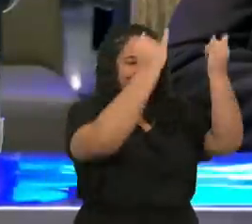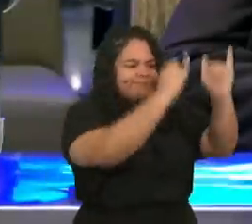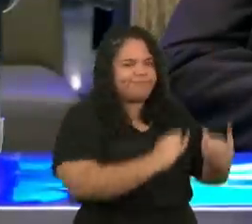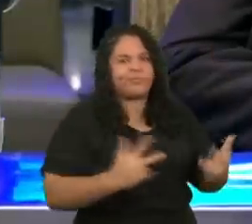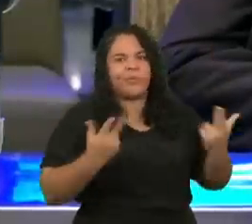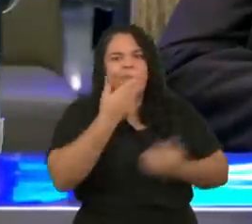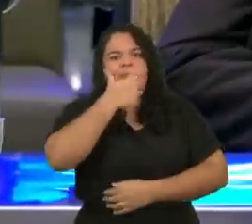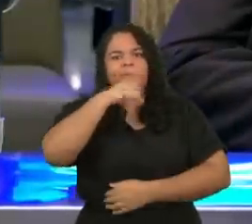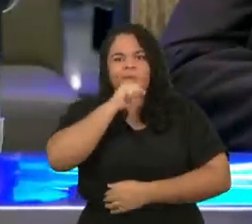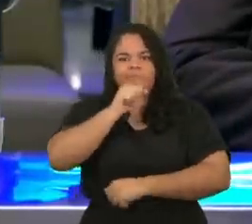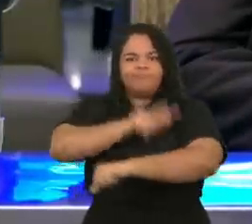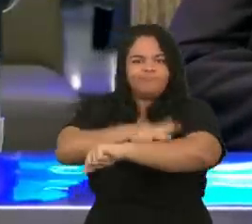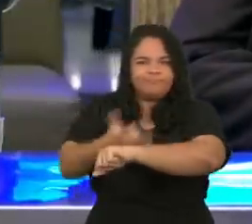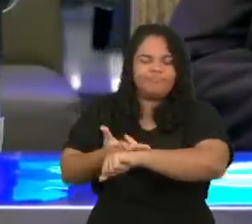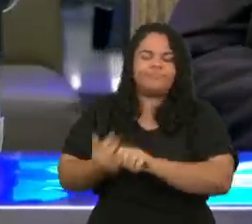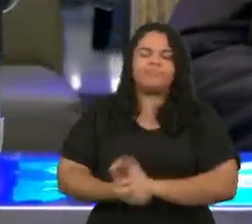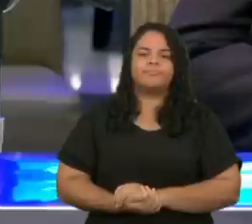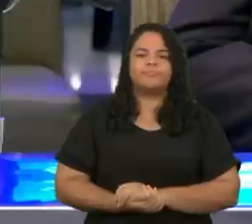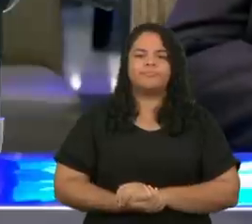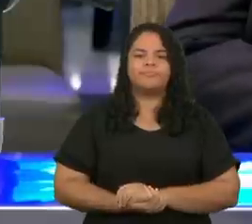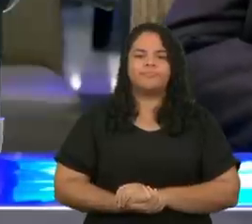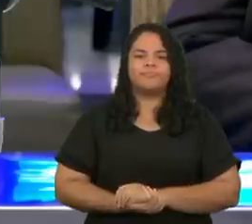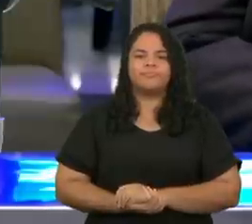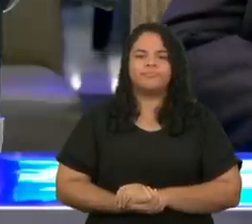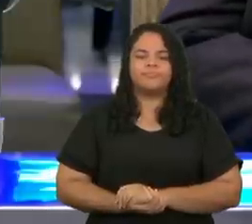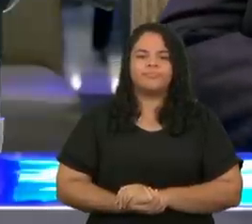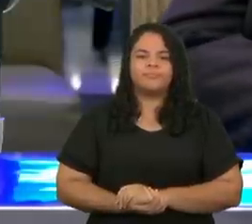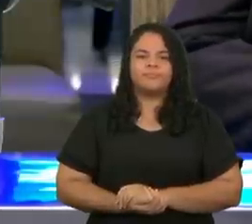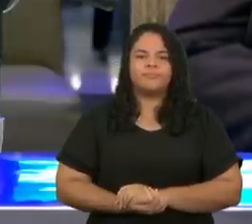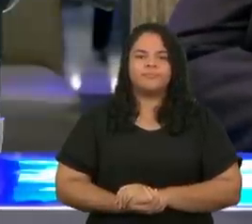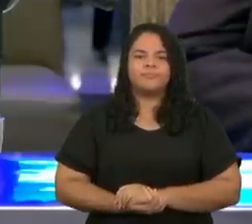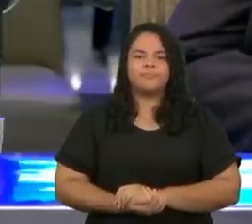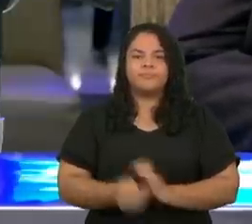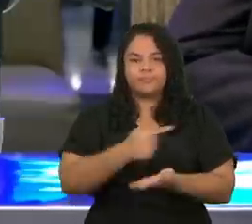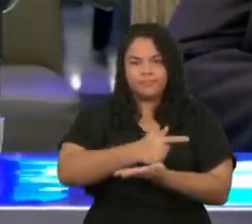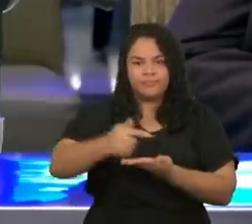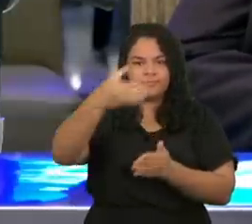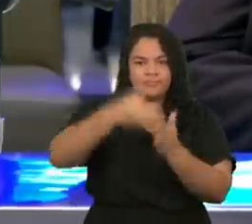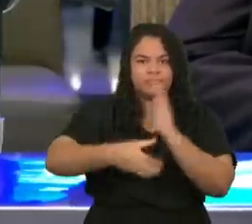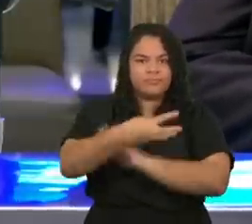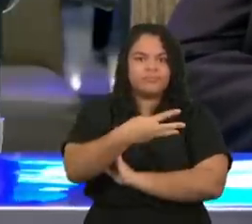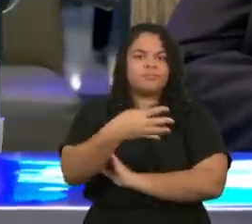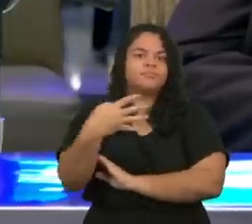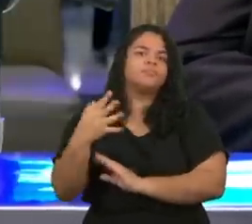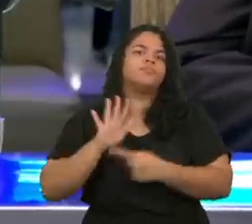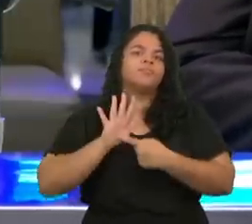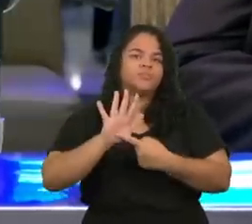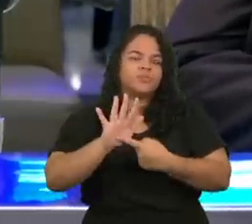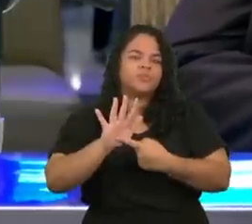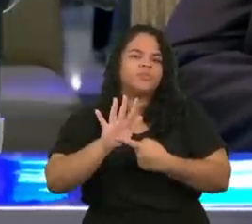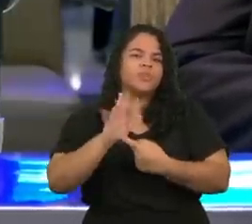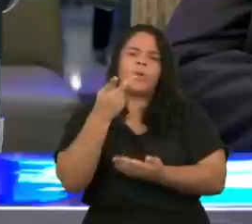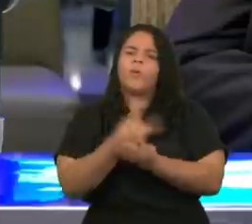mas nos diz o Capítulo 34 que nós iniciamos falando que saiu naquele tempo saiu de